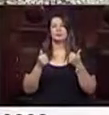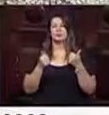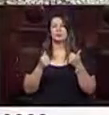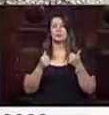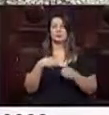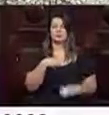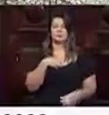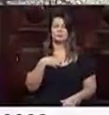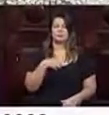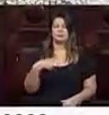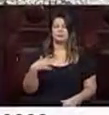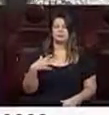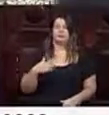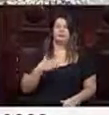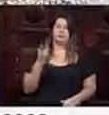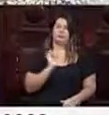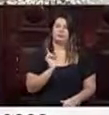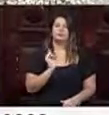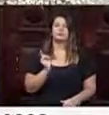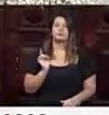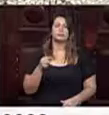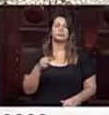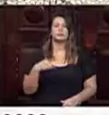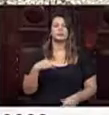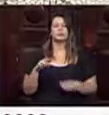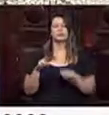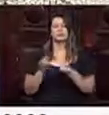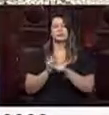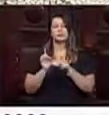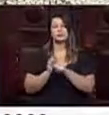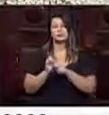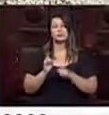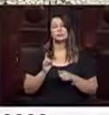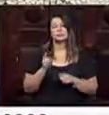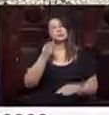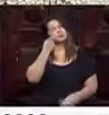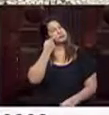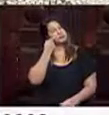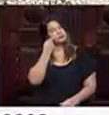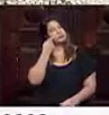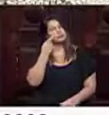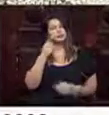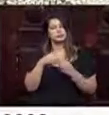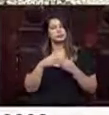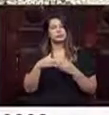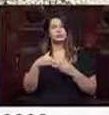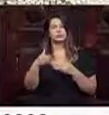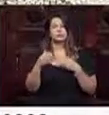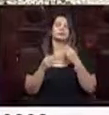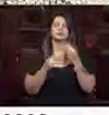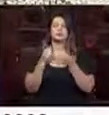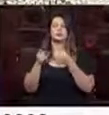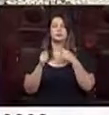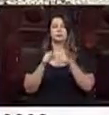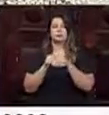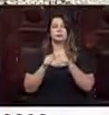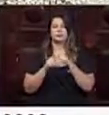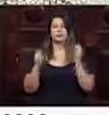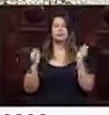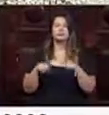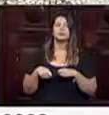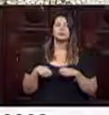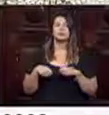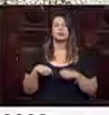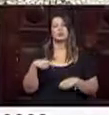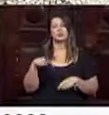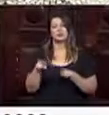choque com essa questão. Eu defendo realmente a redução de danos, mas vamos ver como fazer de tal maneira que fique confortável para todos